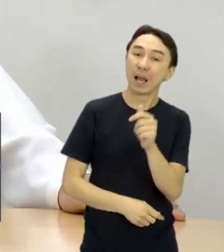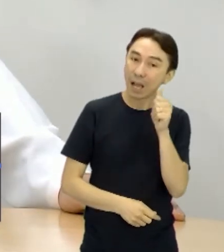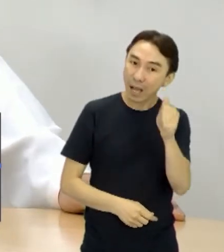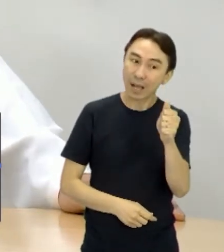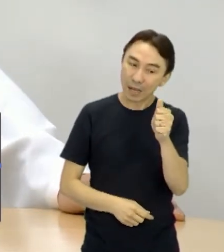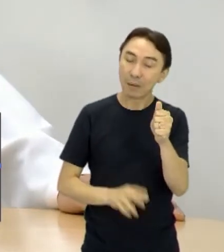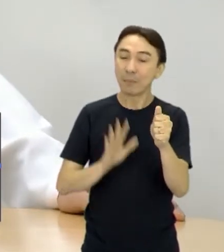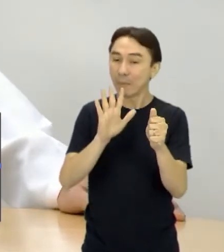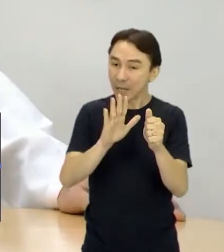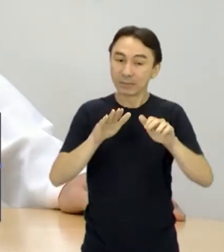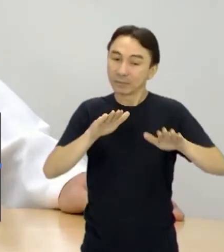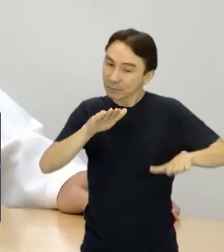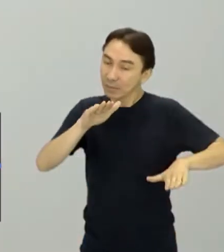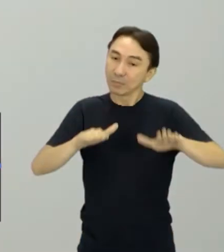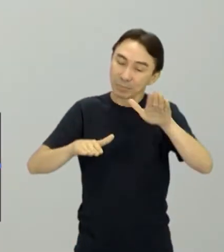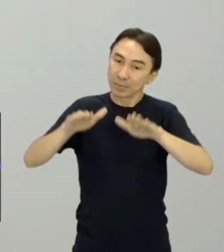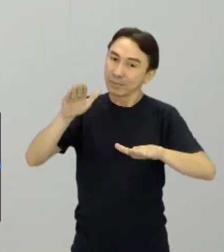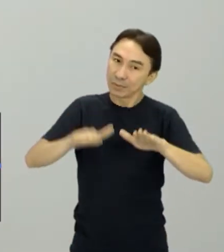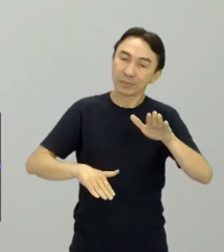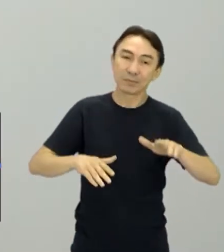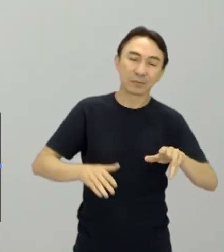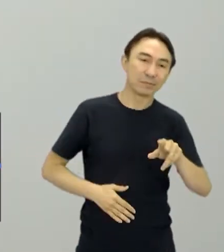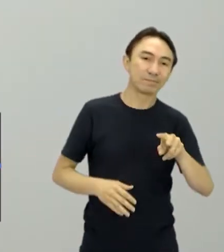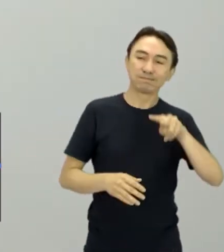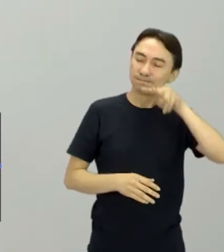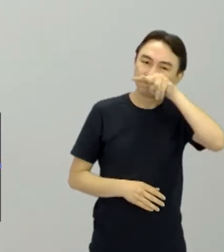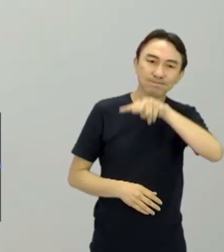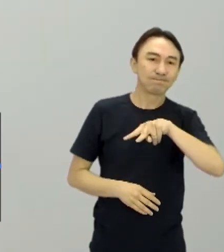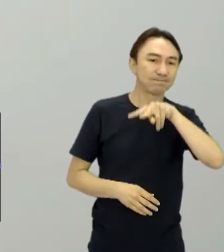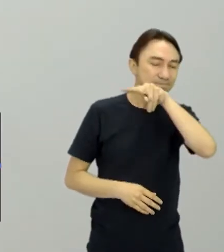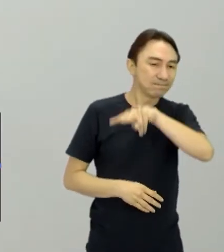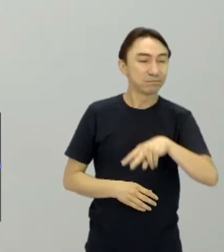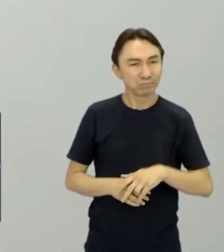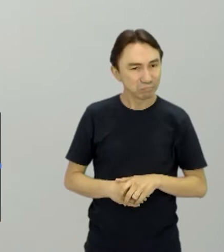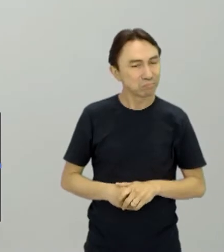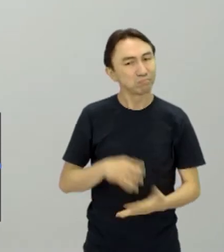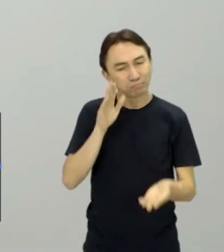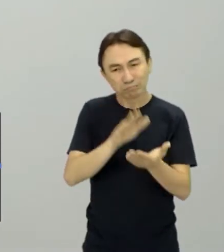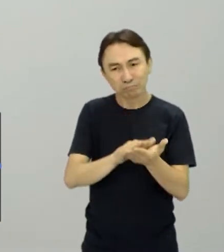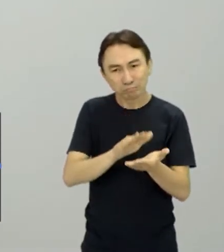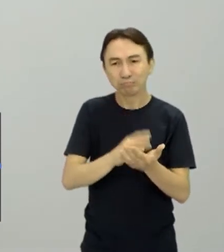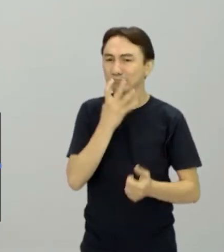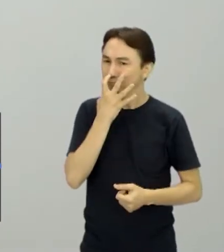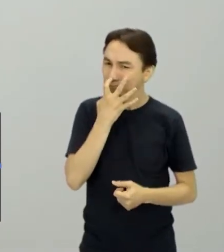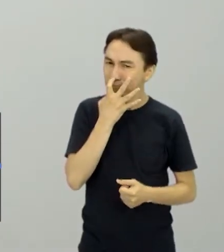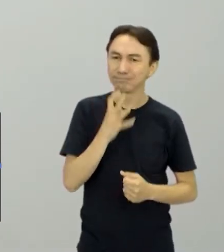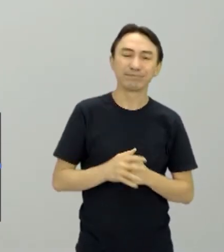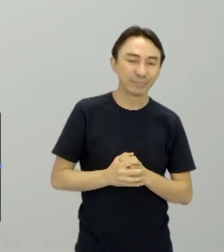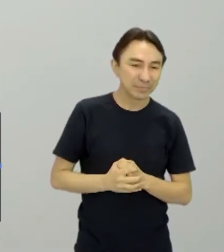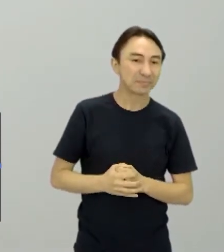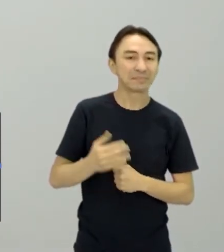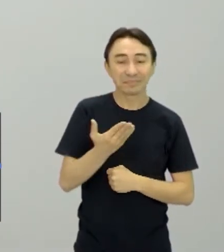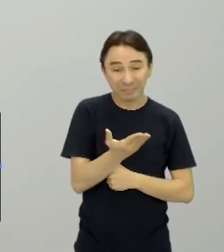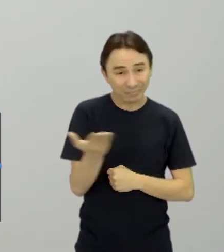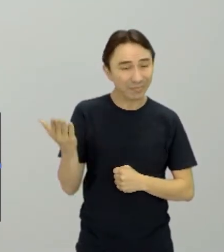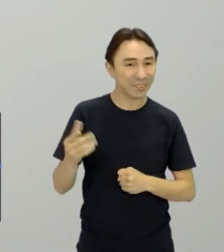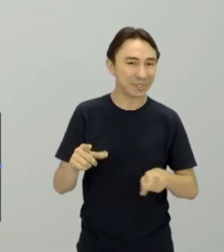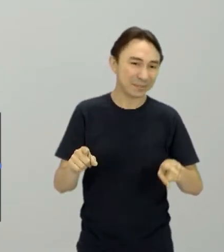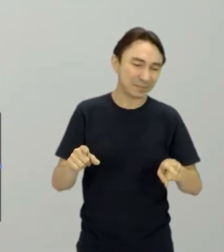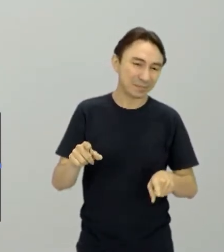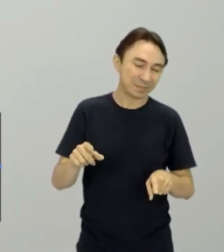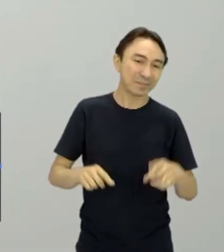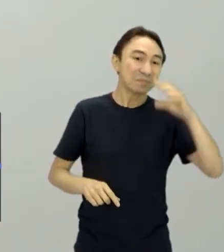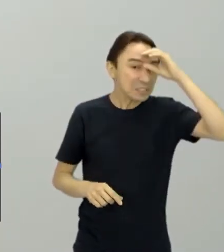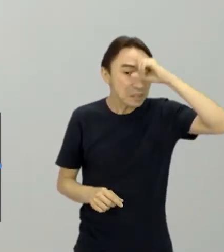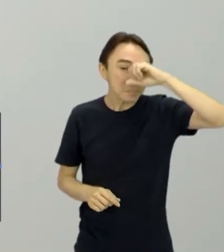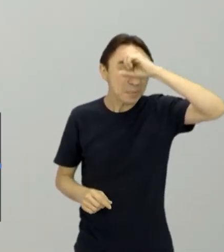viu? Antes da sua explicação. Muito bem, esse pessoal sempre dá um show, né? O pessoal sempre dá um show. Eu espero que hoje tenha alguma novidade, que esse pessoal, eles aprendem tão bem, né?